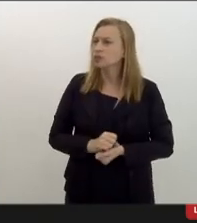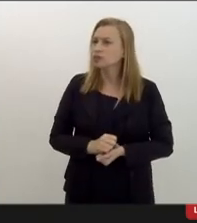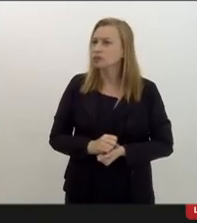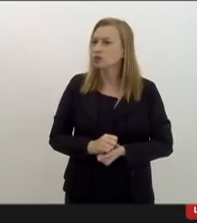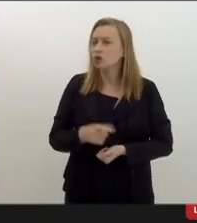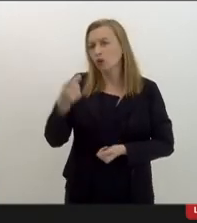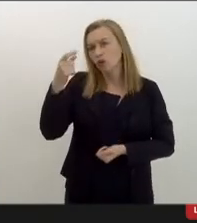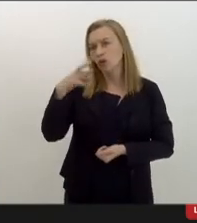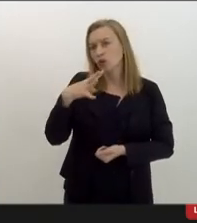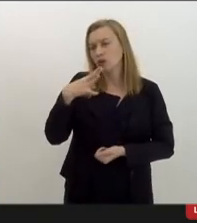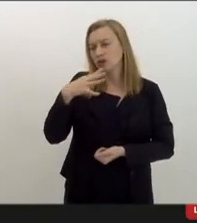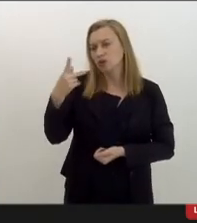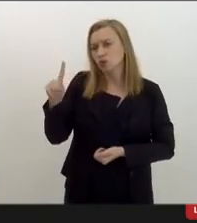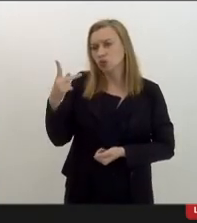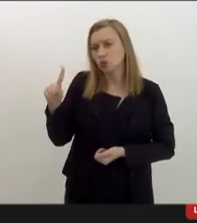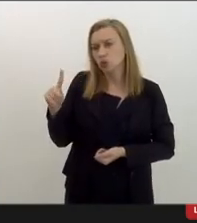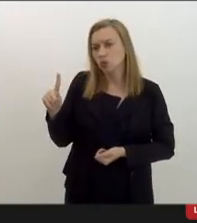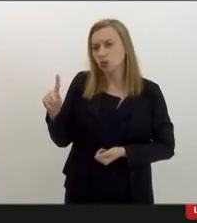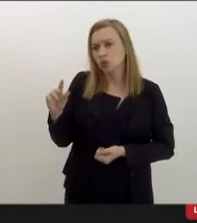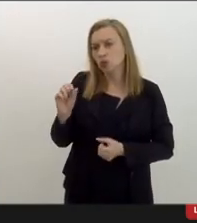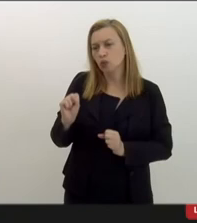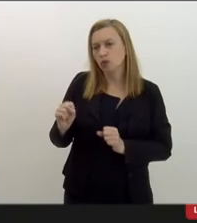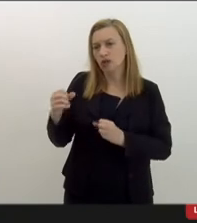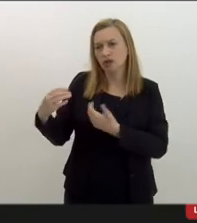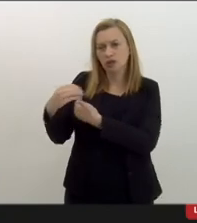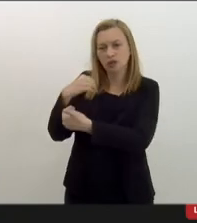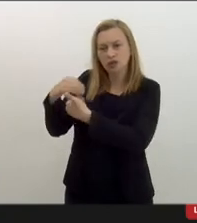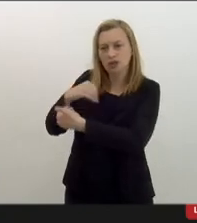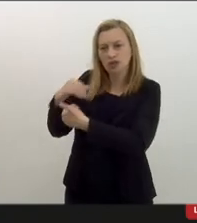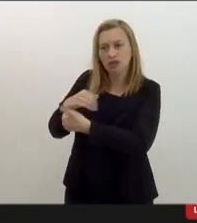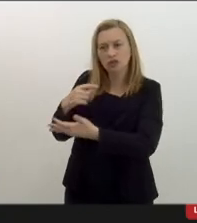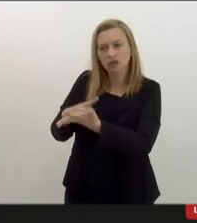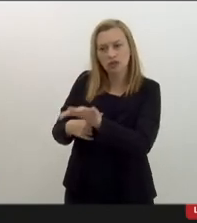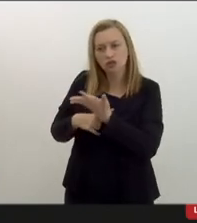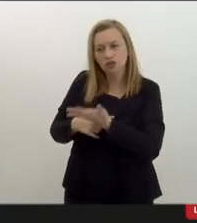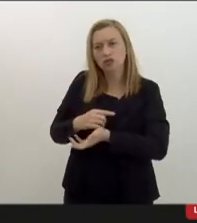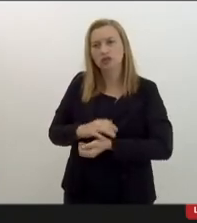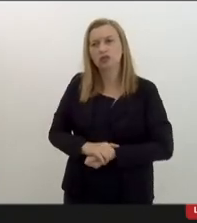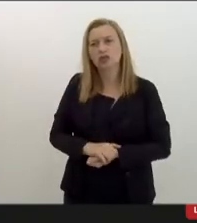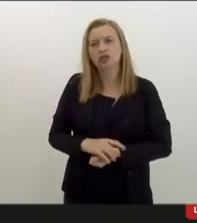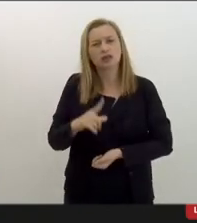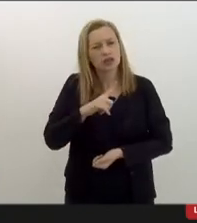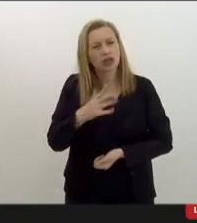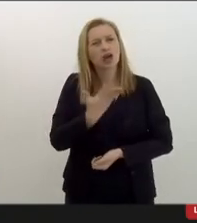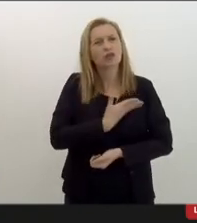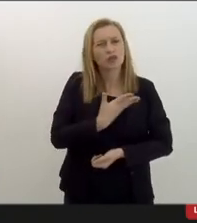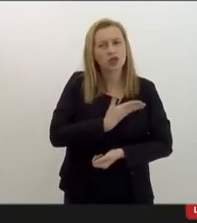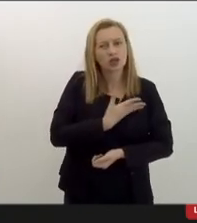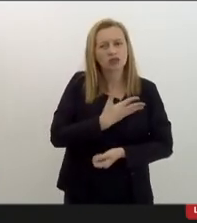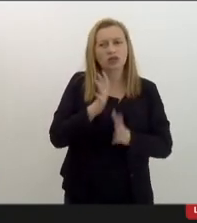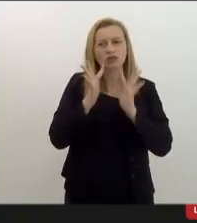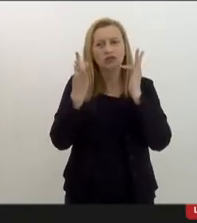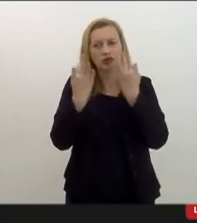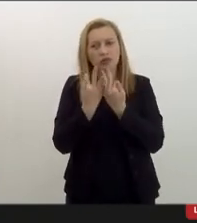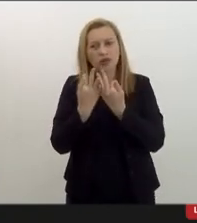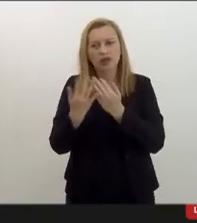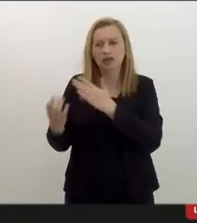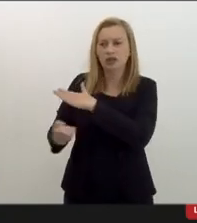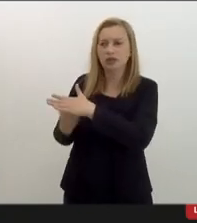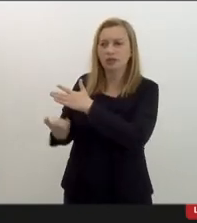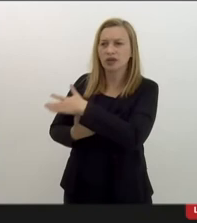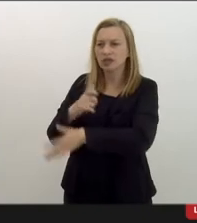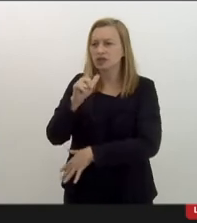conhecimento dele se ele pode estar me orientando e nos ajudando tenho amigos e familiares na